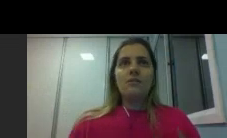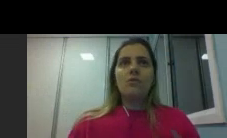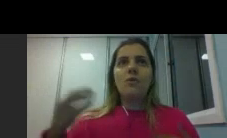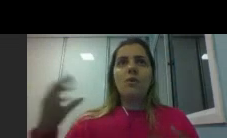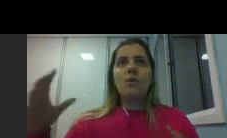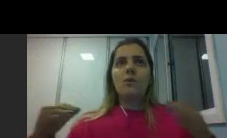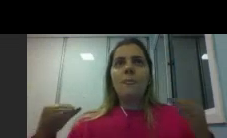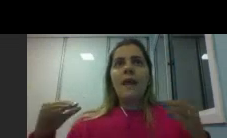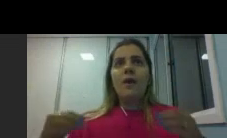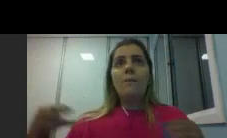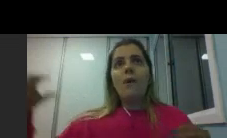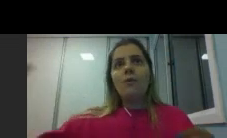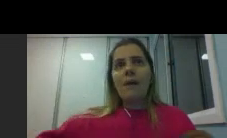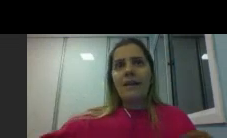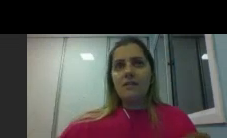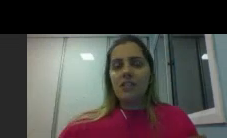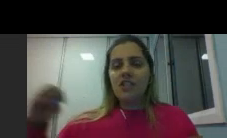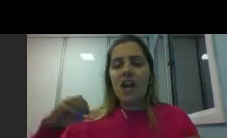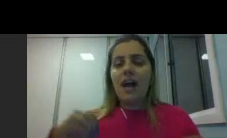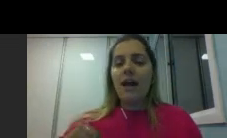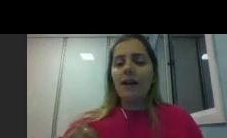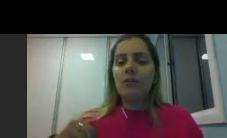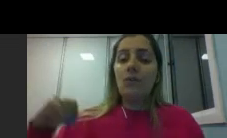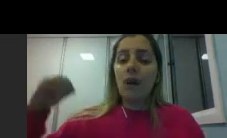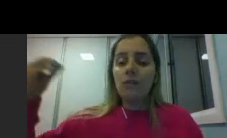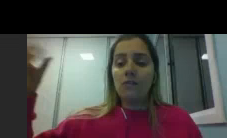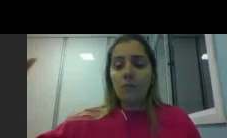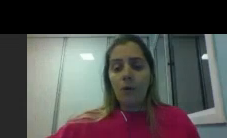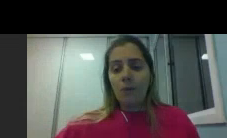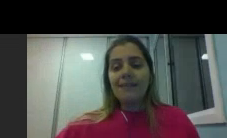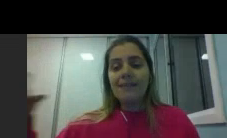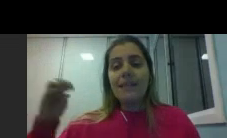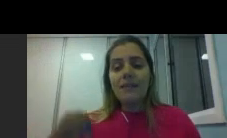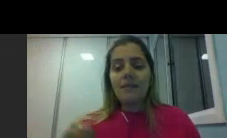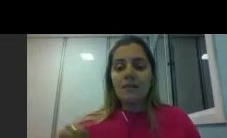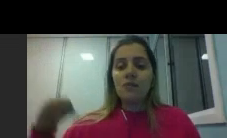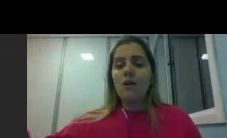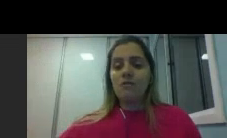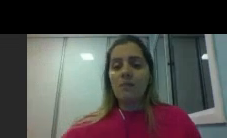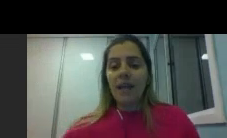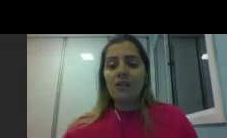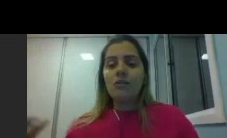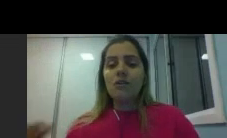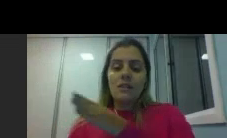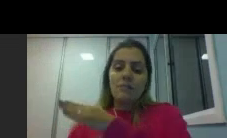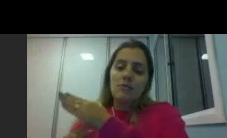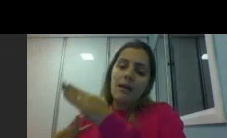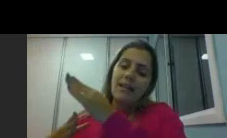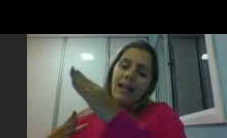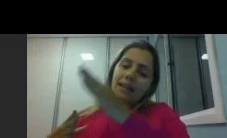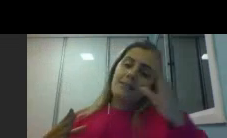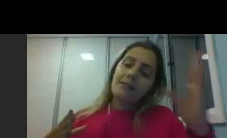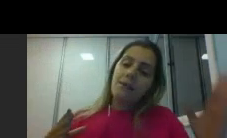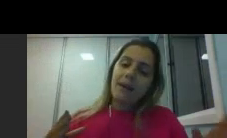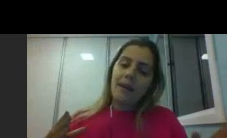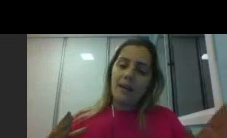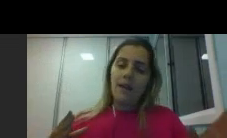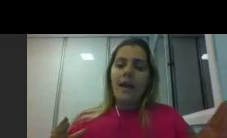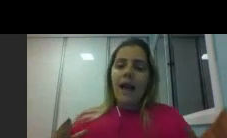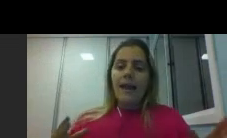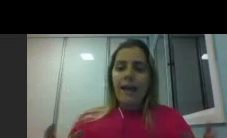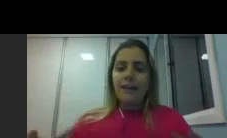temos indivíduos com olho um pouco mais esverdeado, com olhos um pouco mais cinzas, com olhos bem azuis, nós temos uma